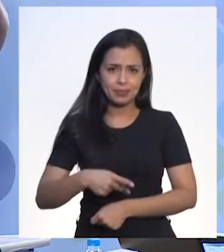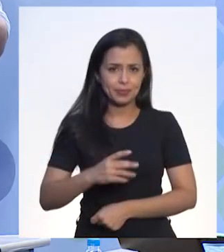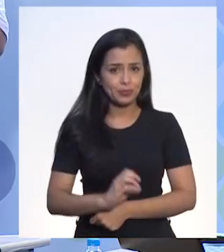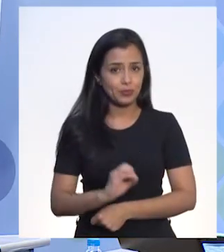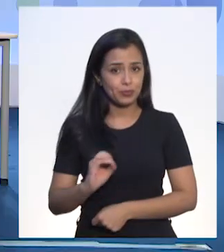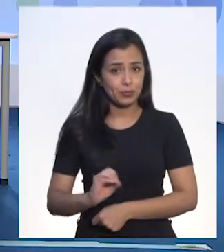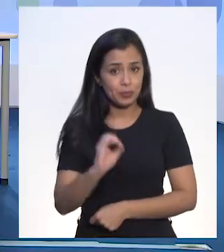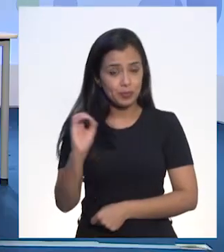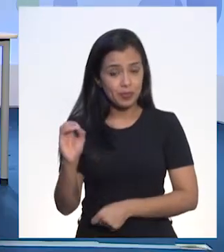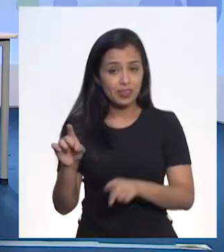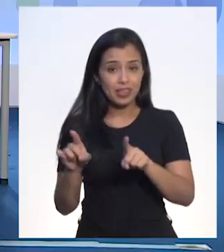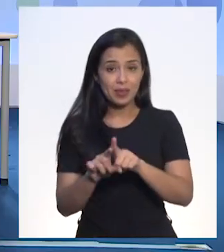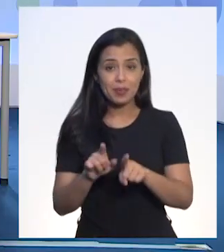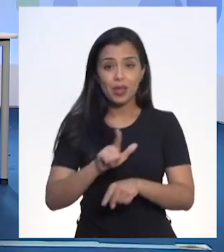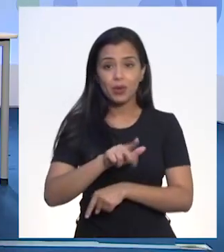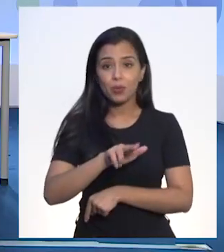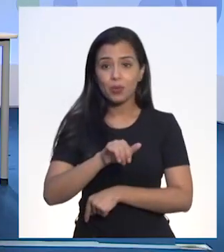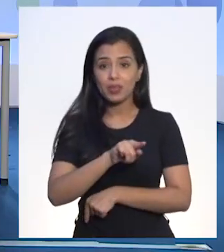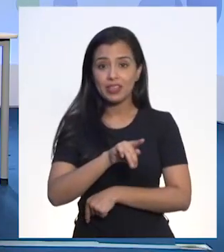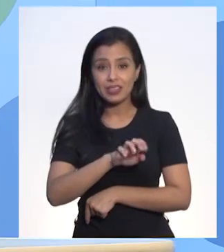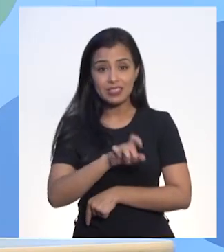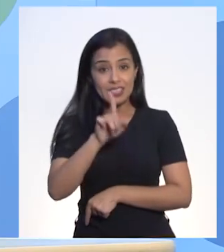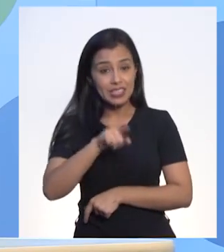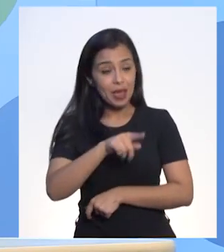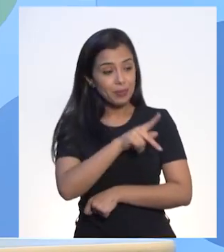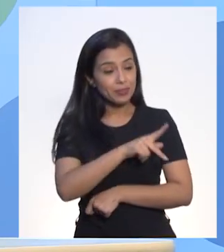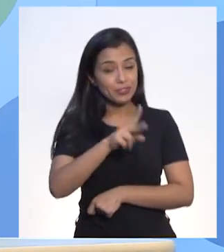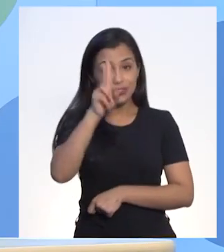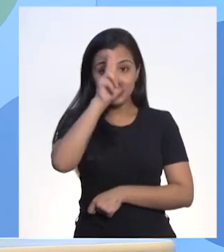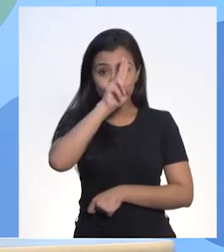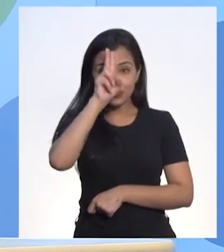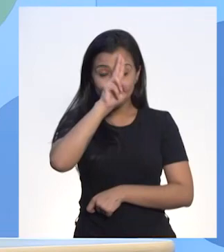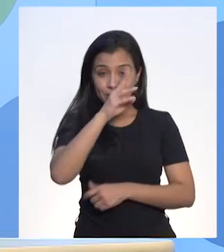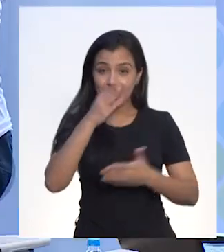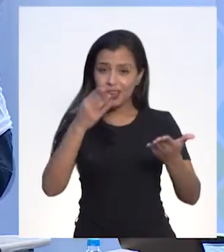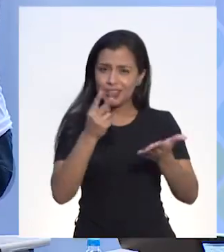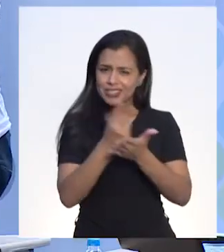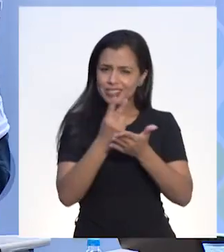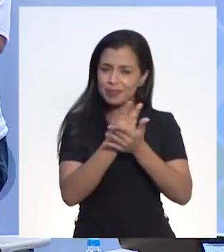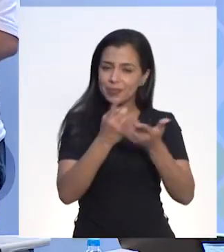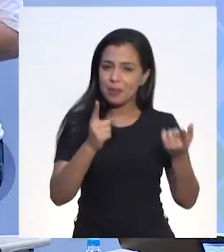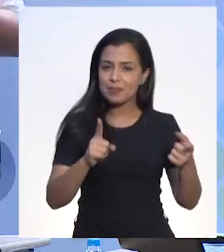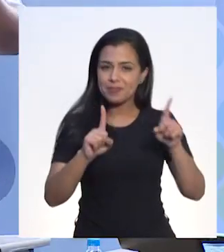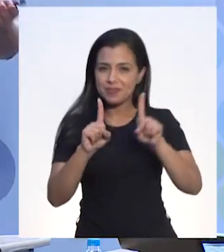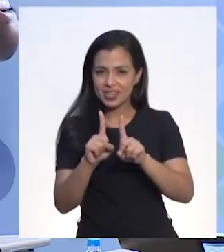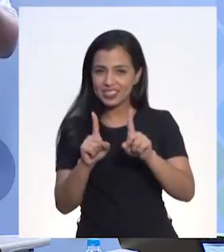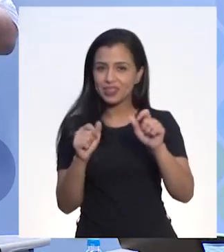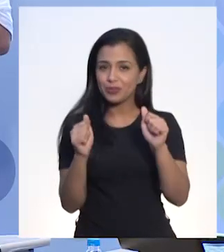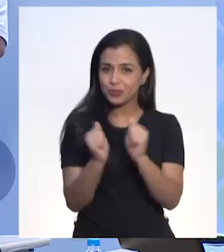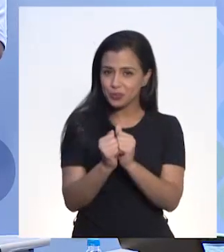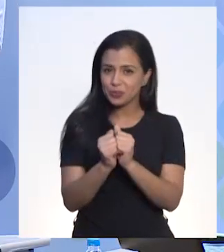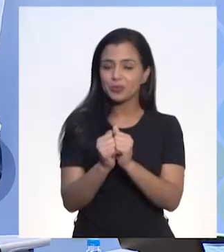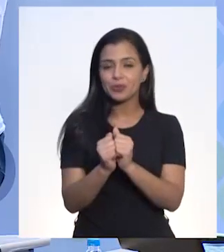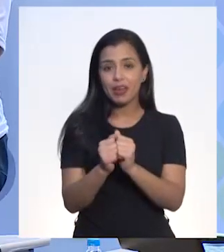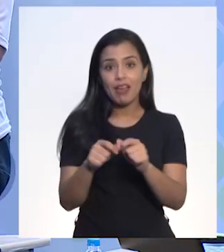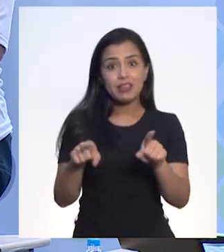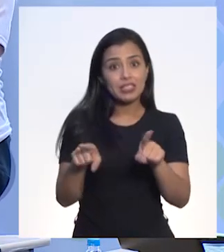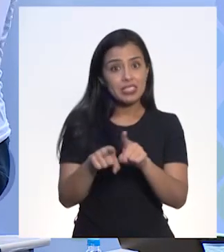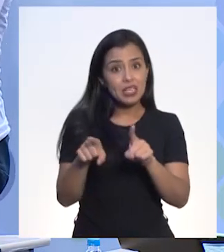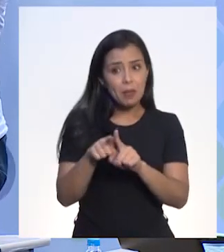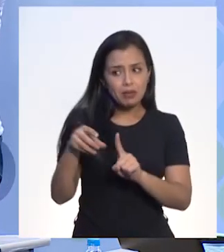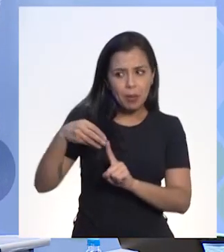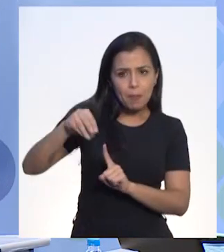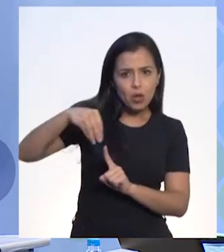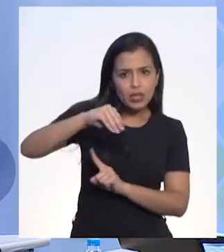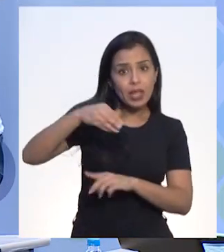até temos a professora Luísa, que é a professora de História, que agora está aí sempre parceira da gente e sempre, além de